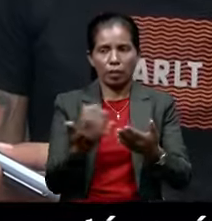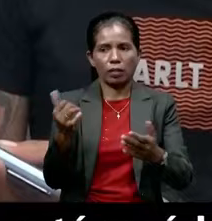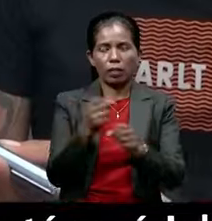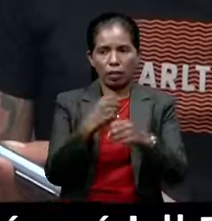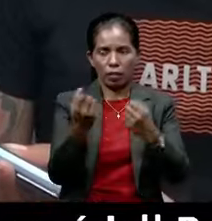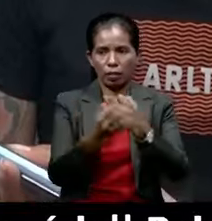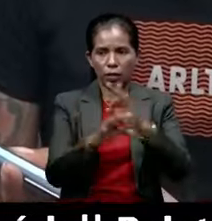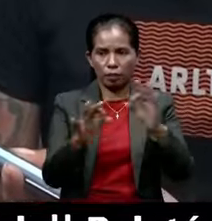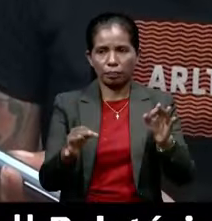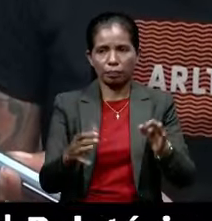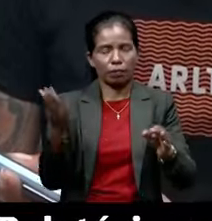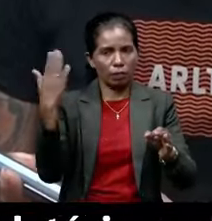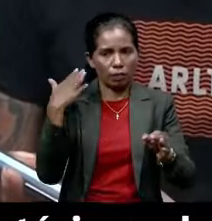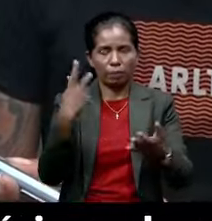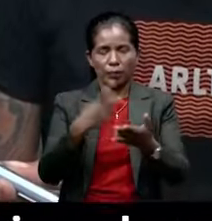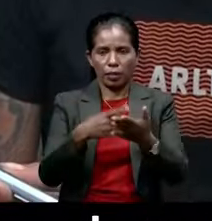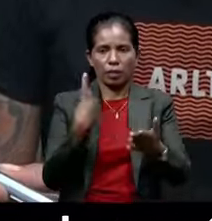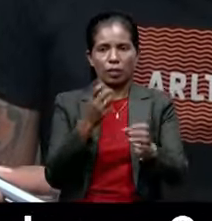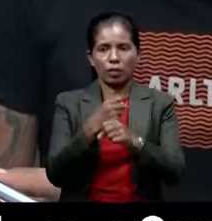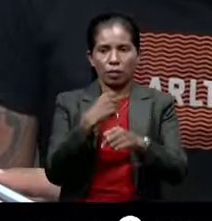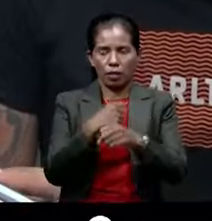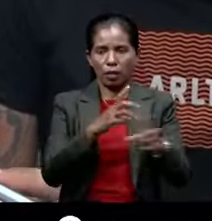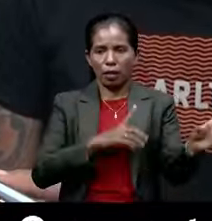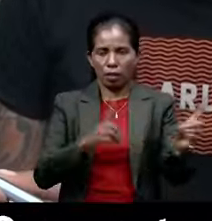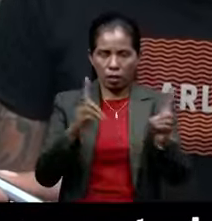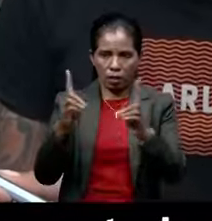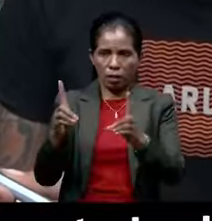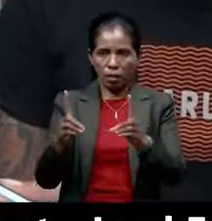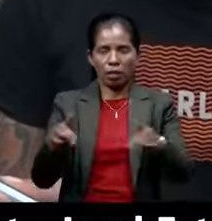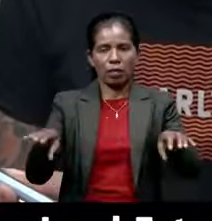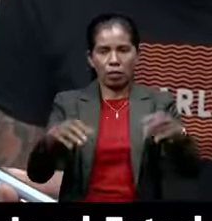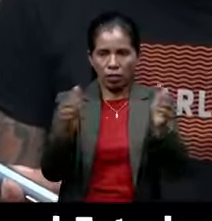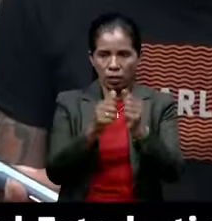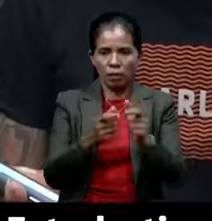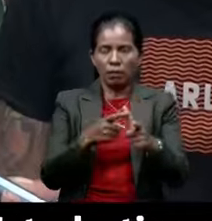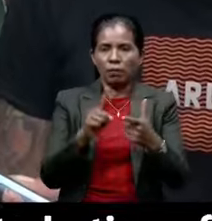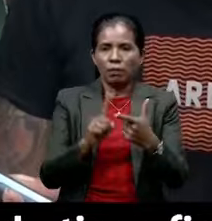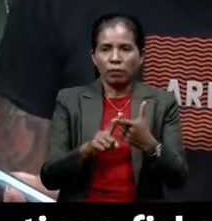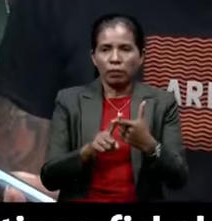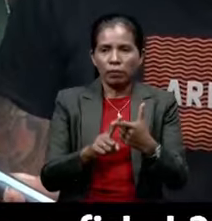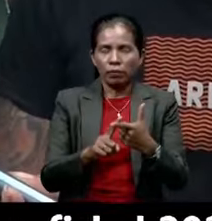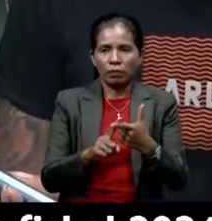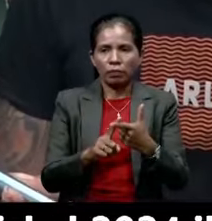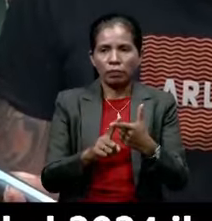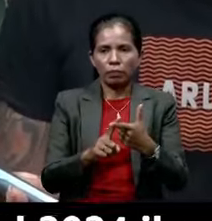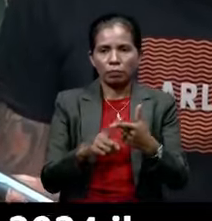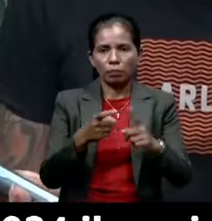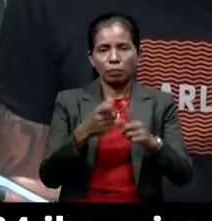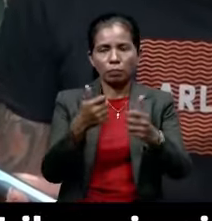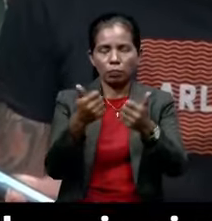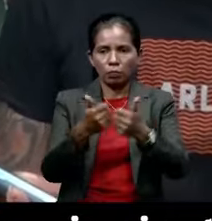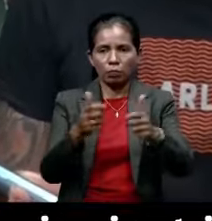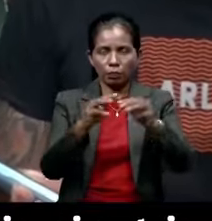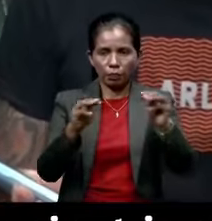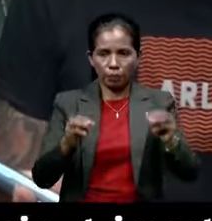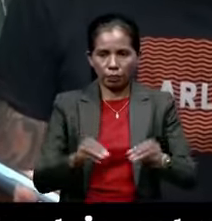laotiona. Antes projeto ne ita reabilitação ita implementamos e a coordenação ya. O parte autoridade municipio li